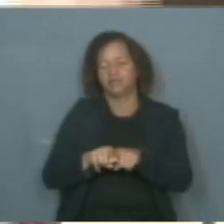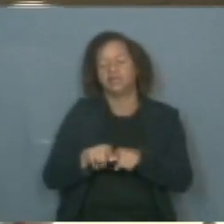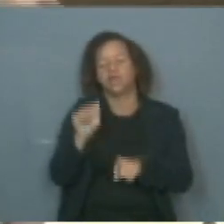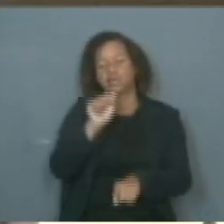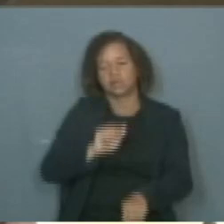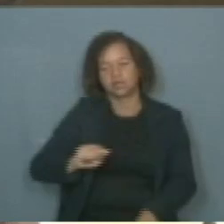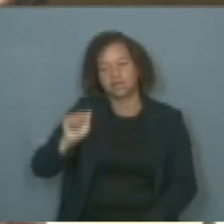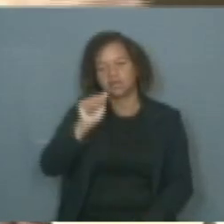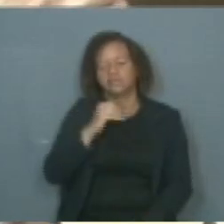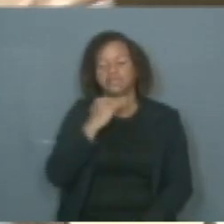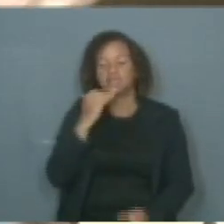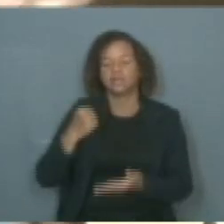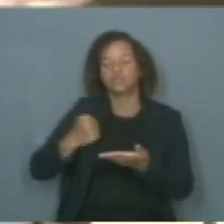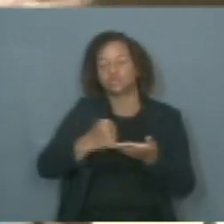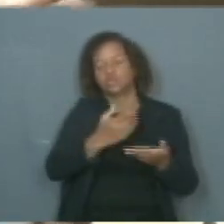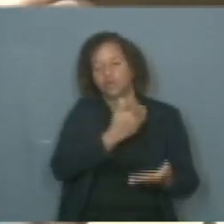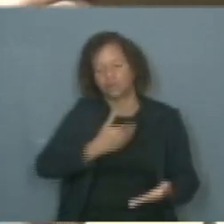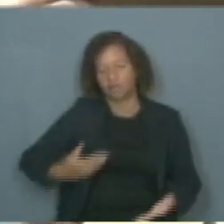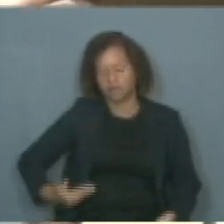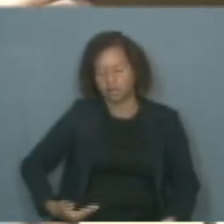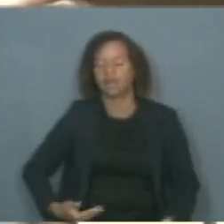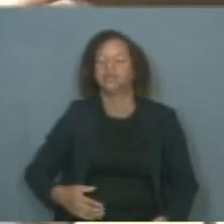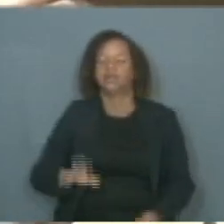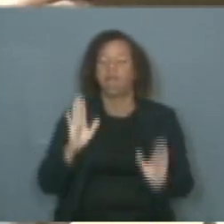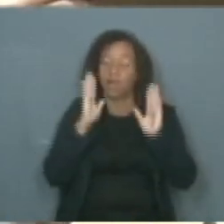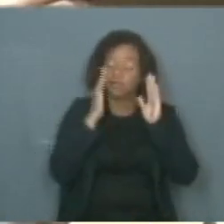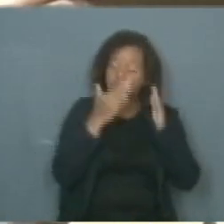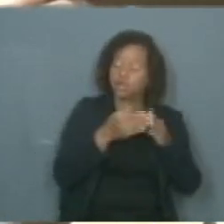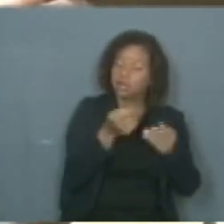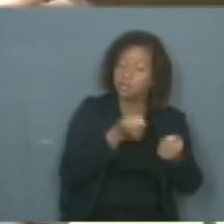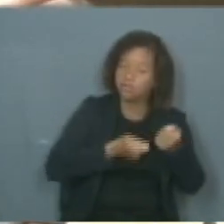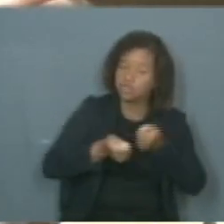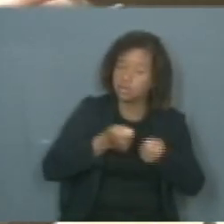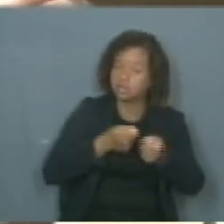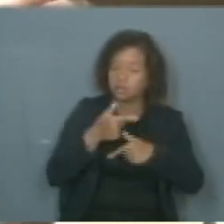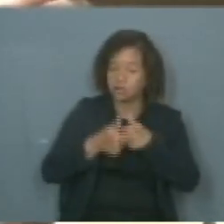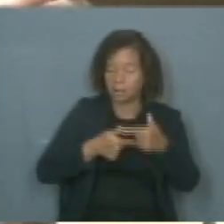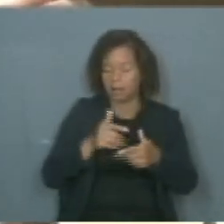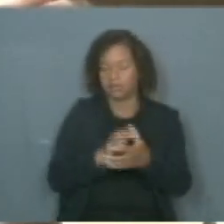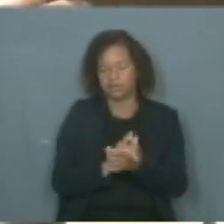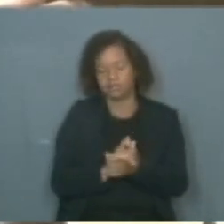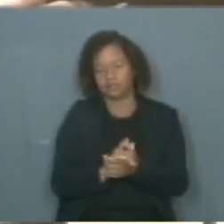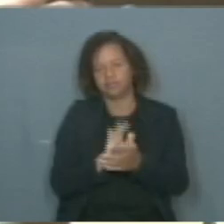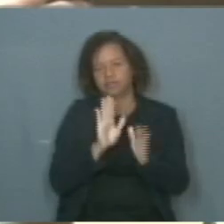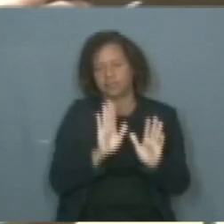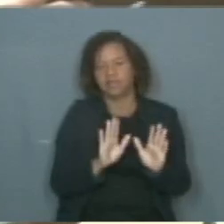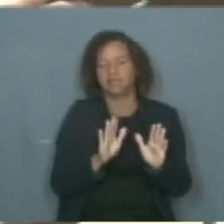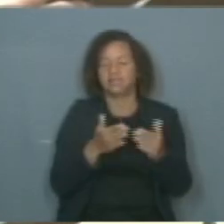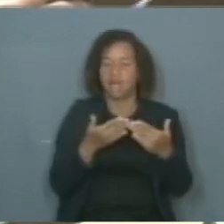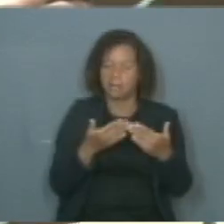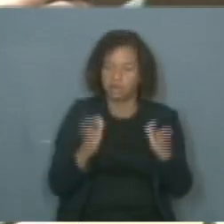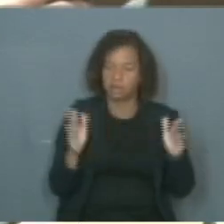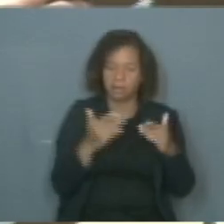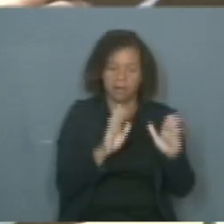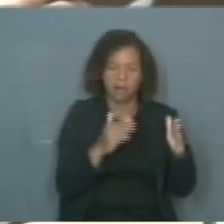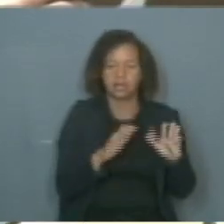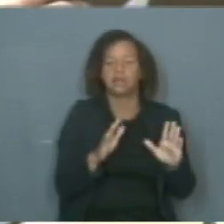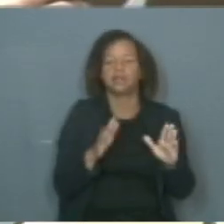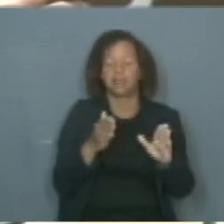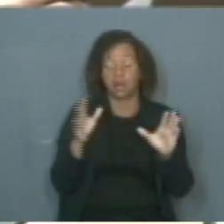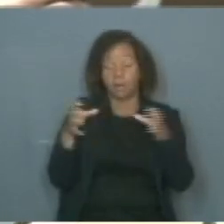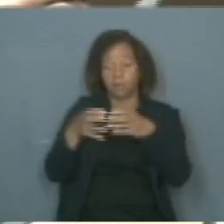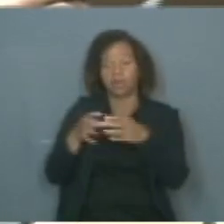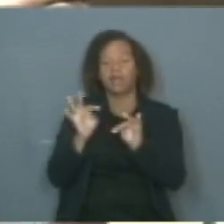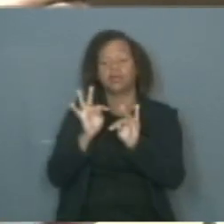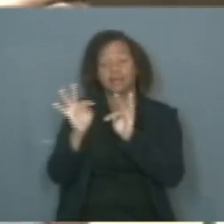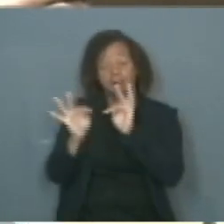sem fins lucrativos, objetivando, por exemplo, a administração do serviço. Ou seja, isso é abrir as portas para as comunidades